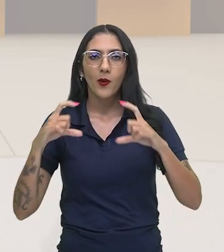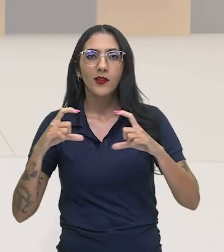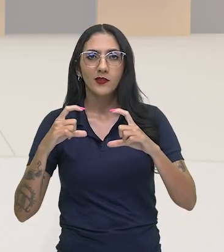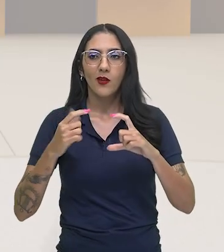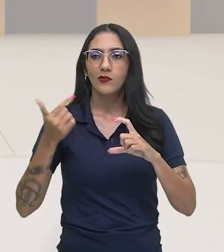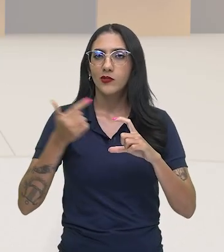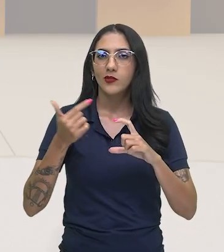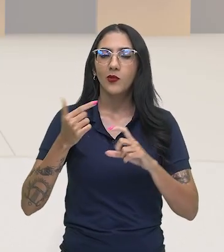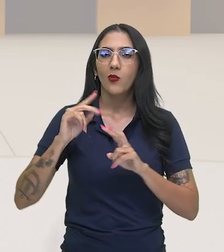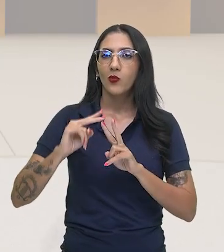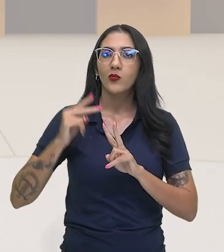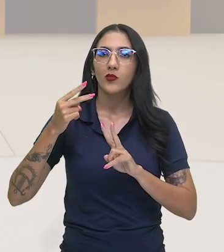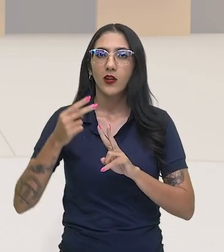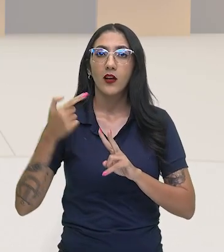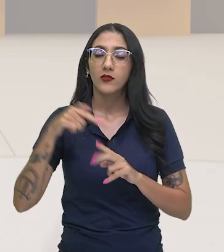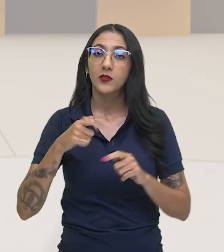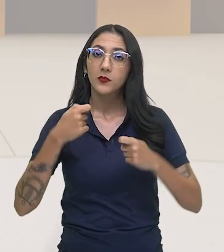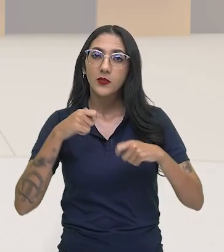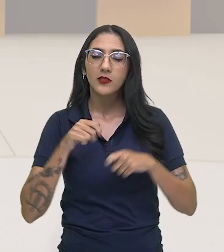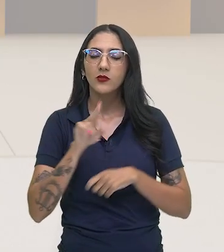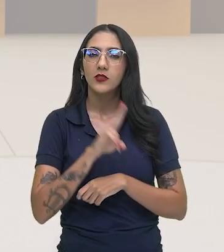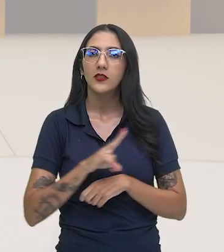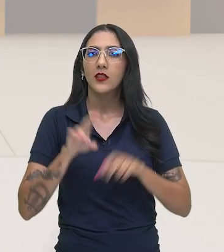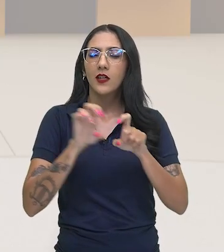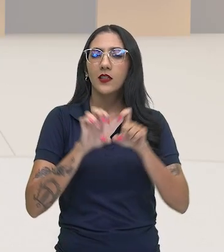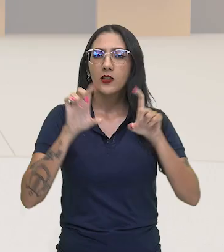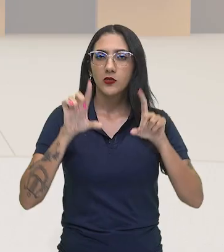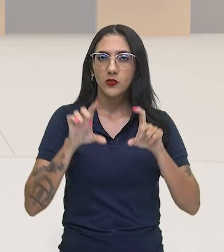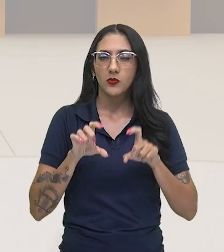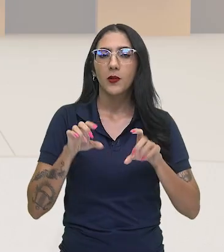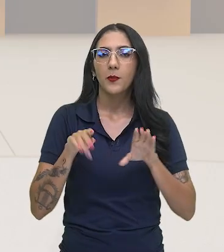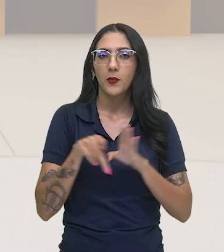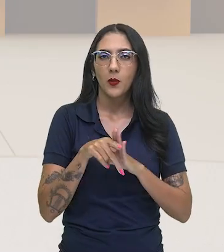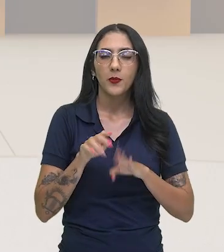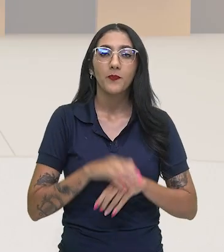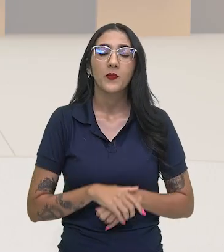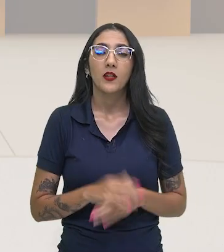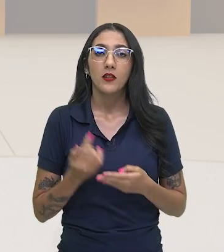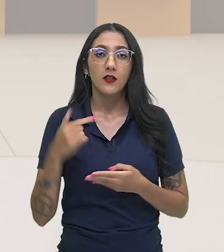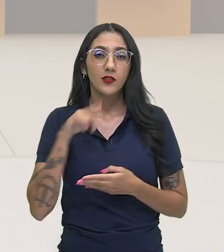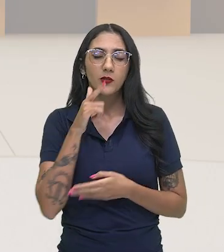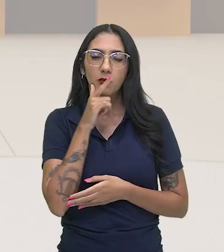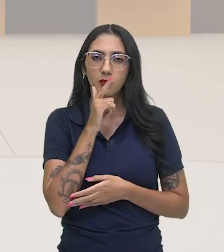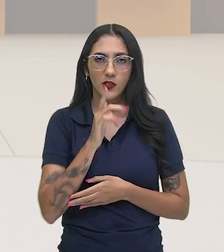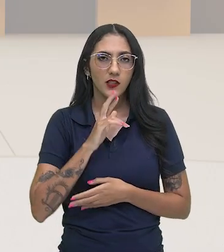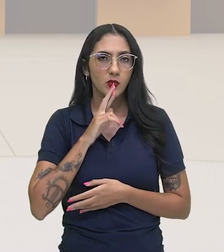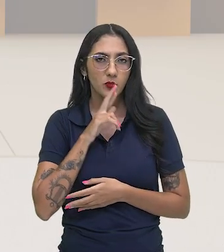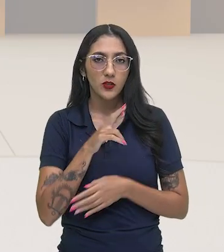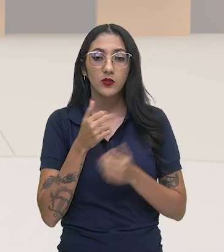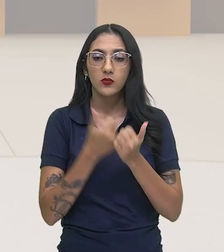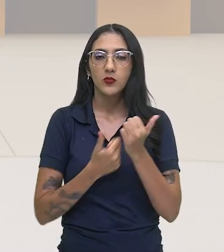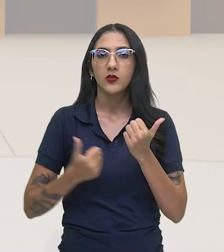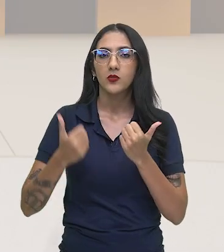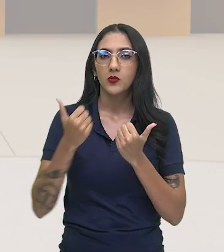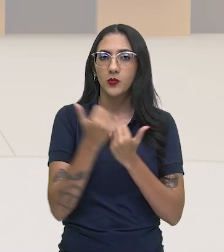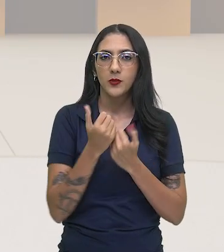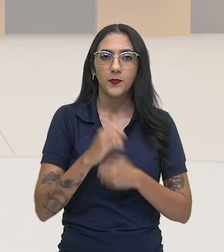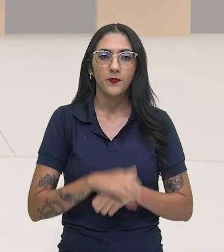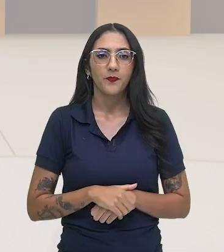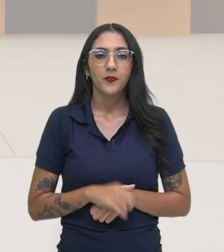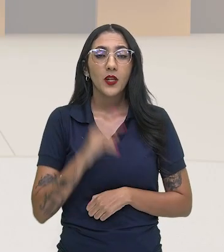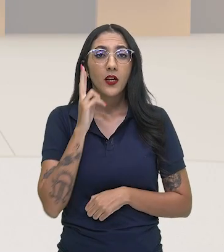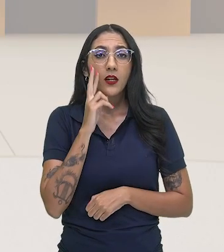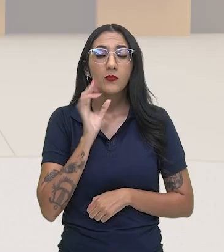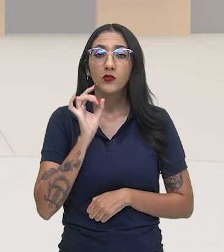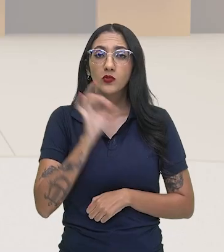que você vai utilizar a fórmula resolutiva, tá bom? E assim, você vai encontrar o valor de x. Lembrando, tá, que só utiliza os